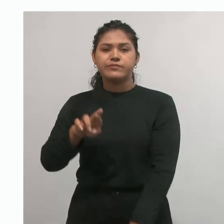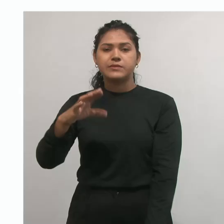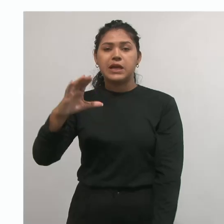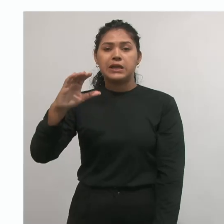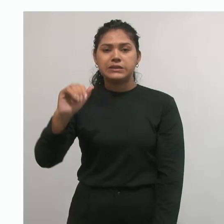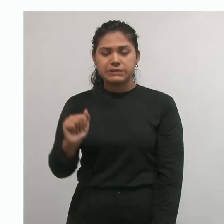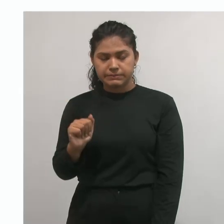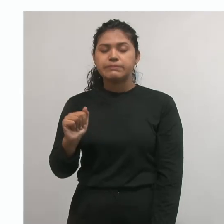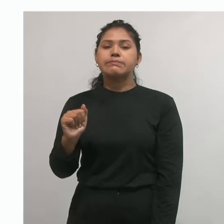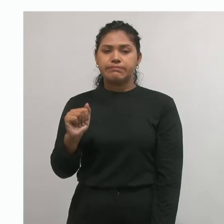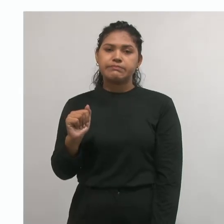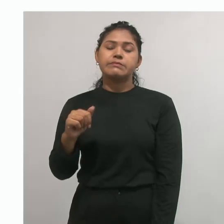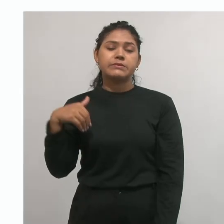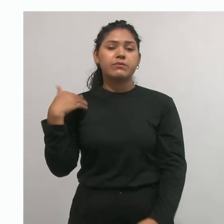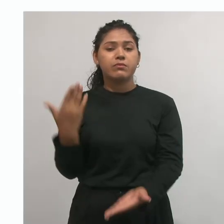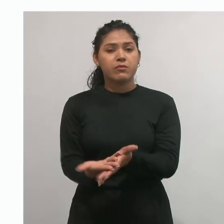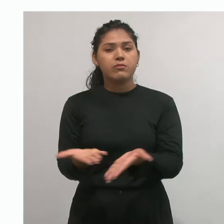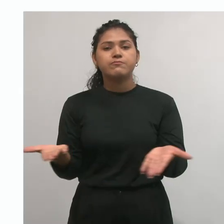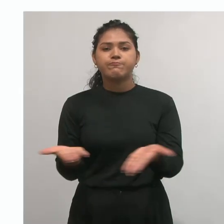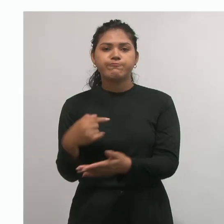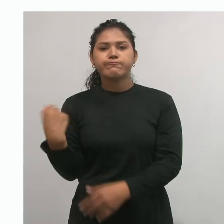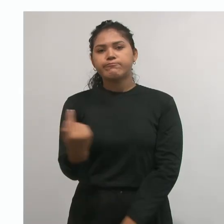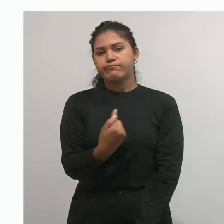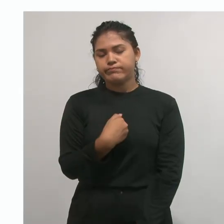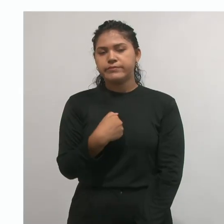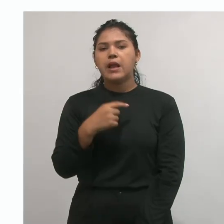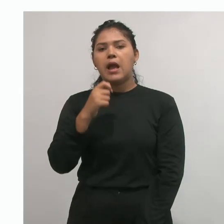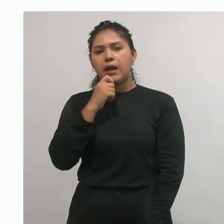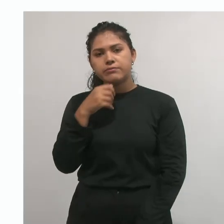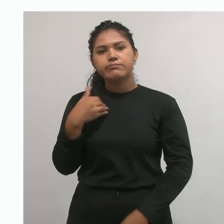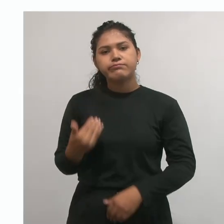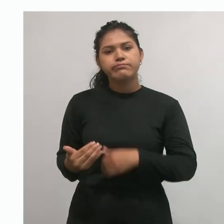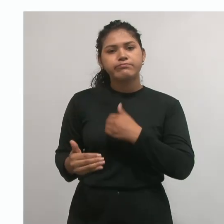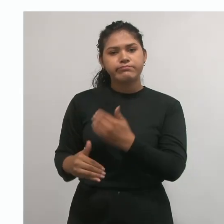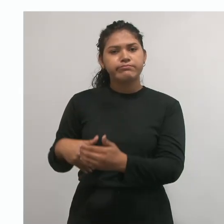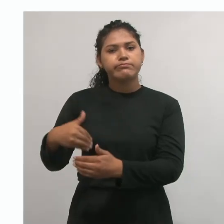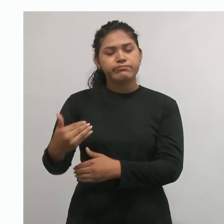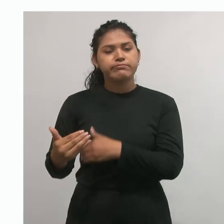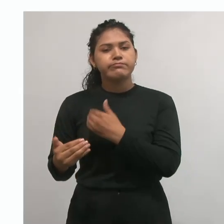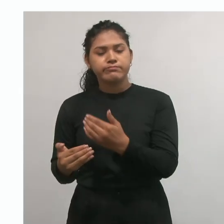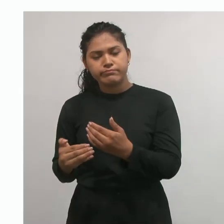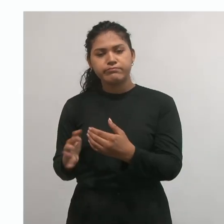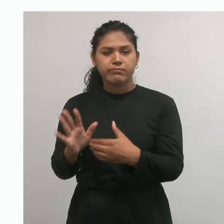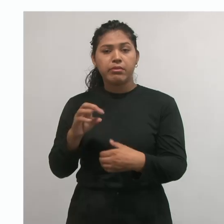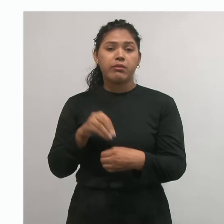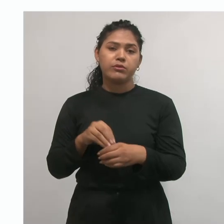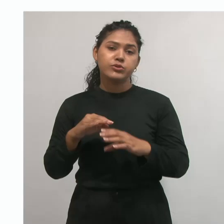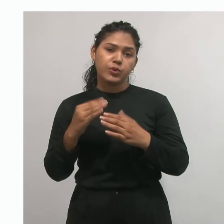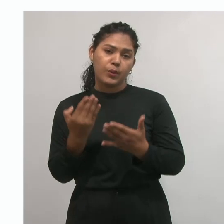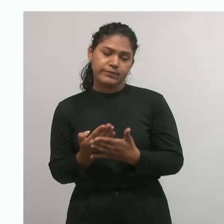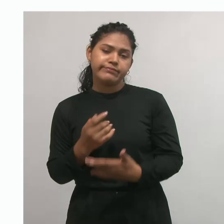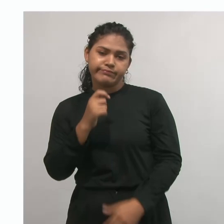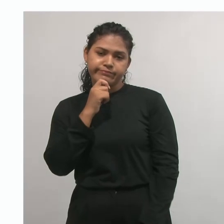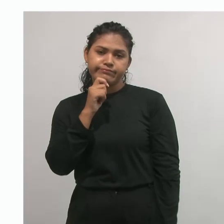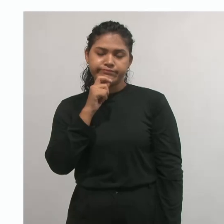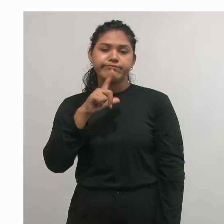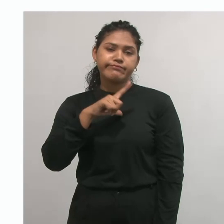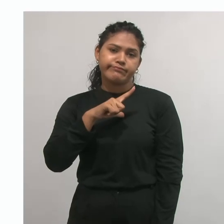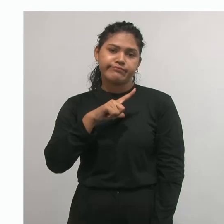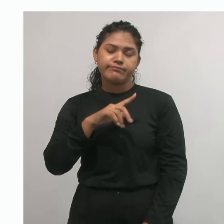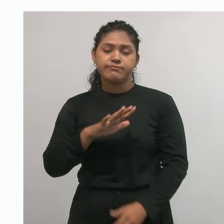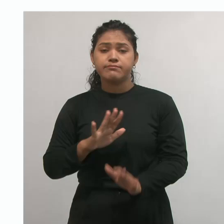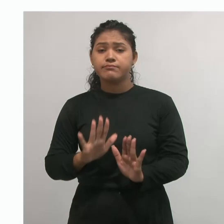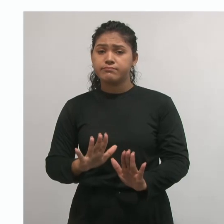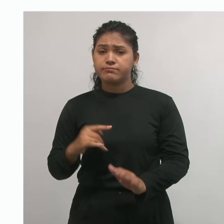foi imposta e que até hoje a gente trabalha com ela muitas vezes na escola. Então, para que a